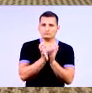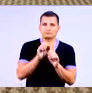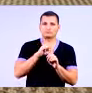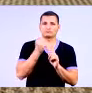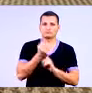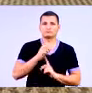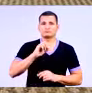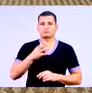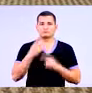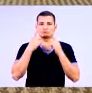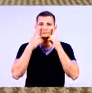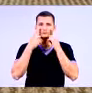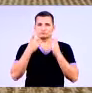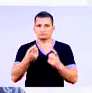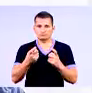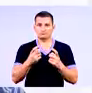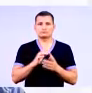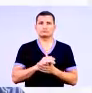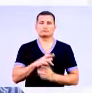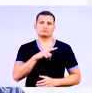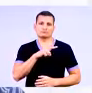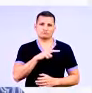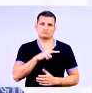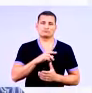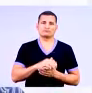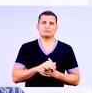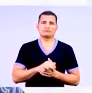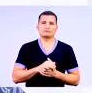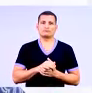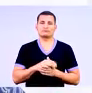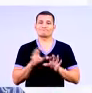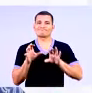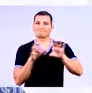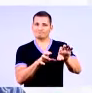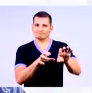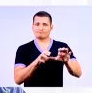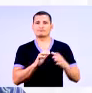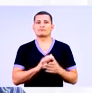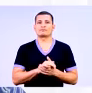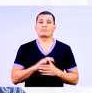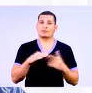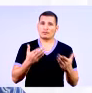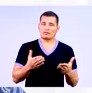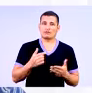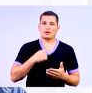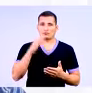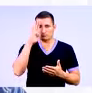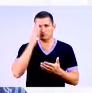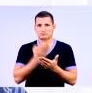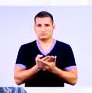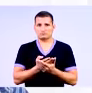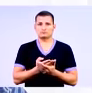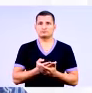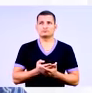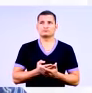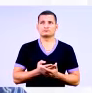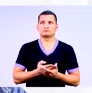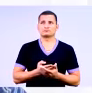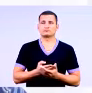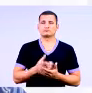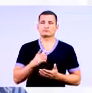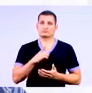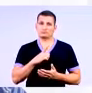de interesses em particular, elas acabavam atacando. Então, assim, eu acredito que ter